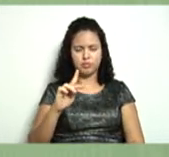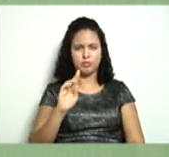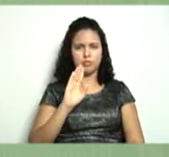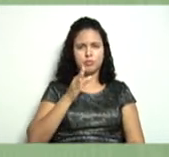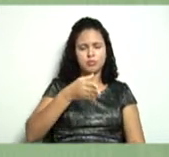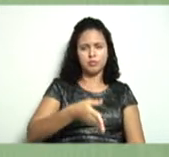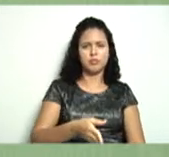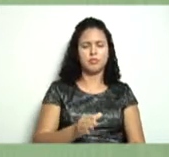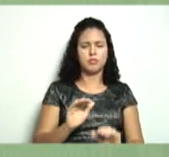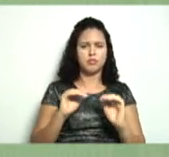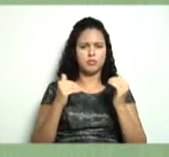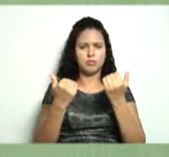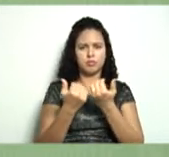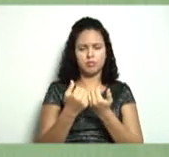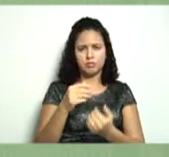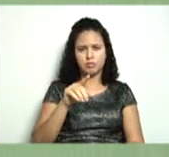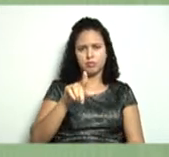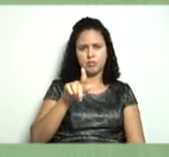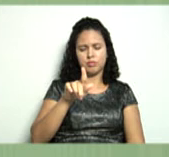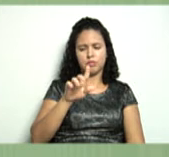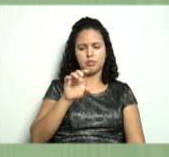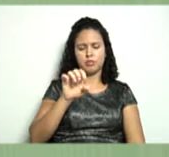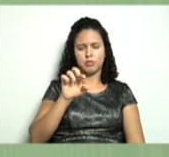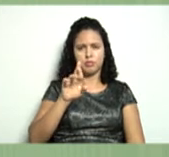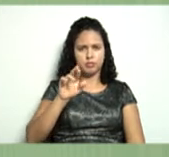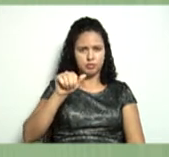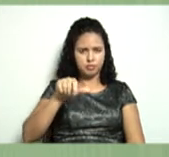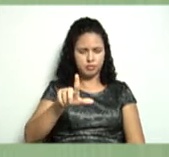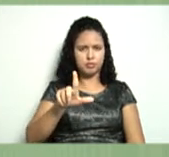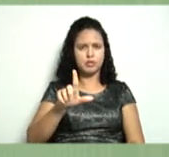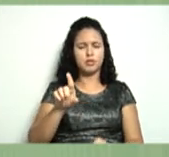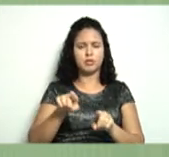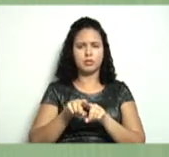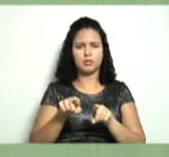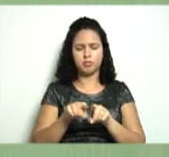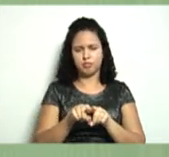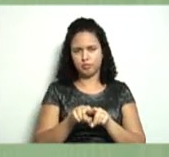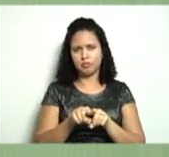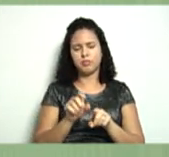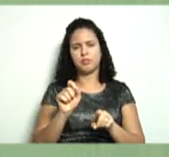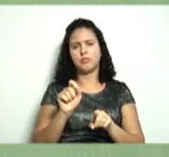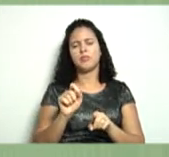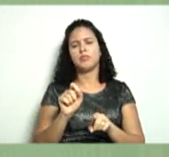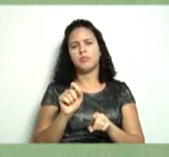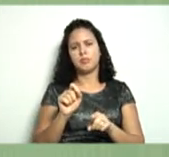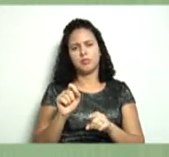especificamente as assembleias gerais e os órgãos da administração obrigatórios, que são a